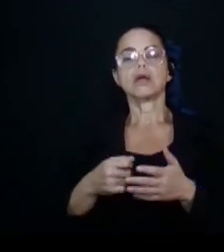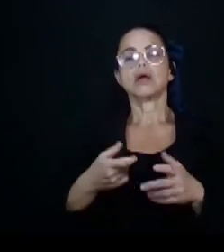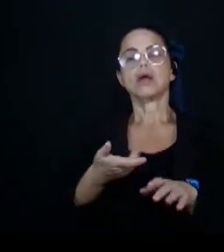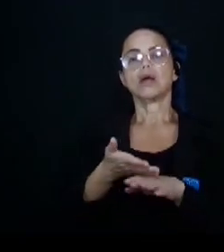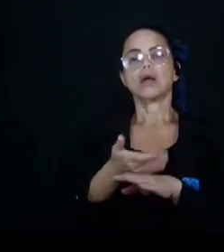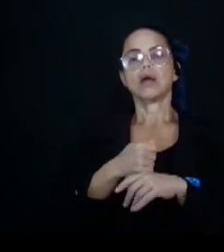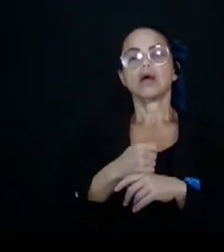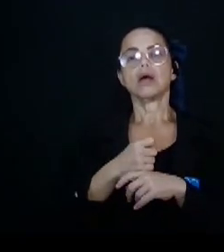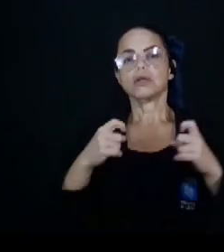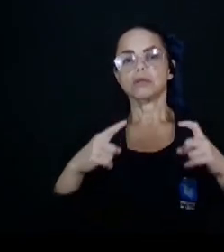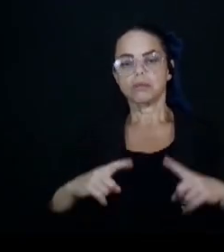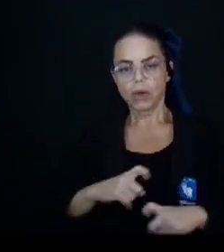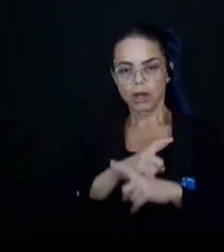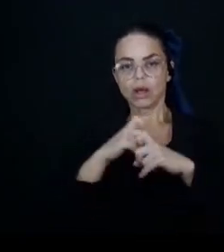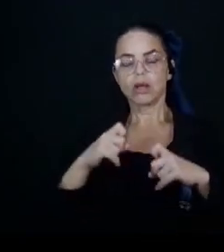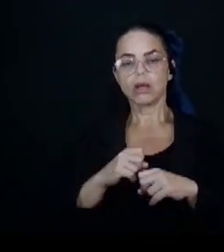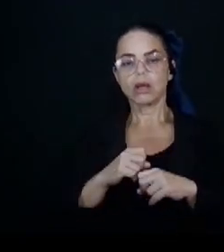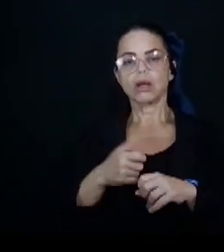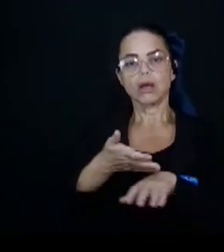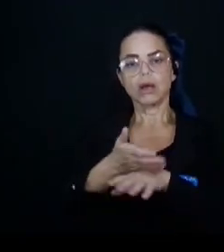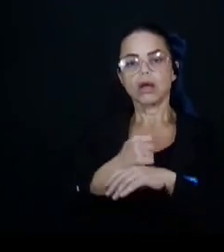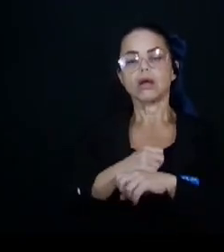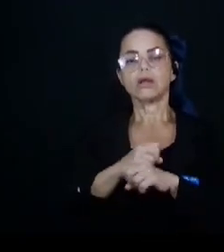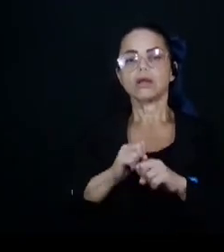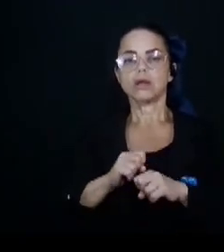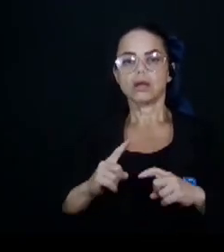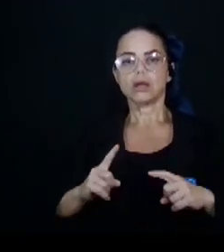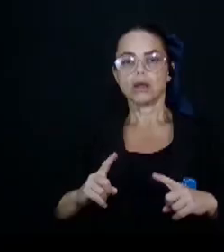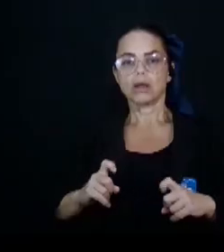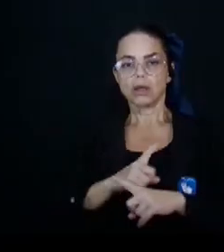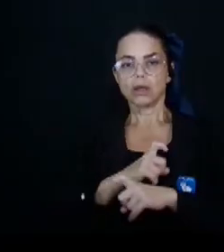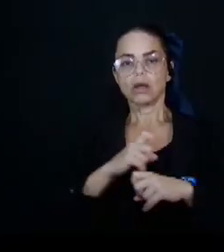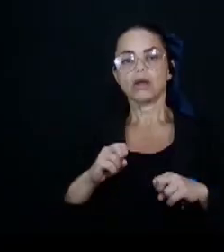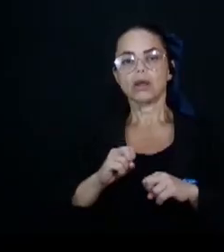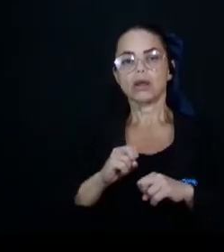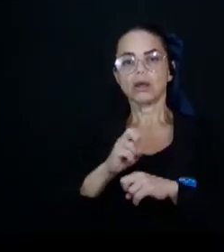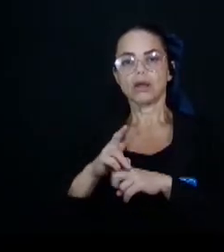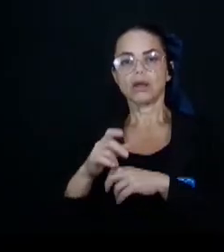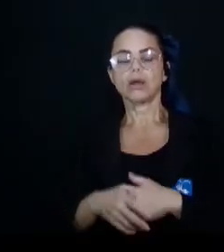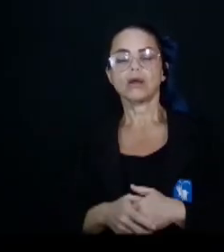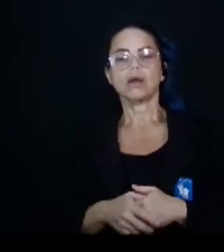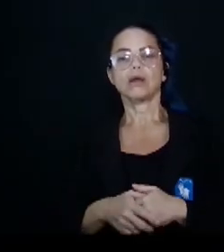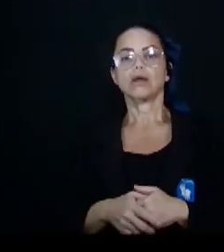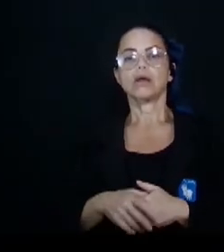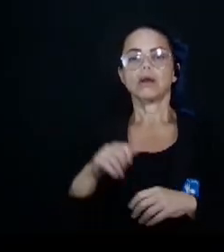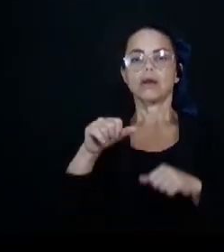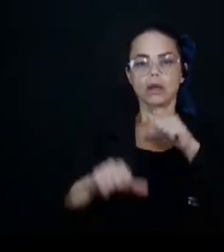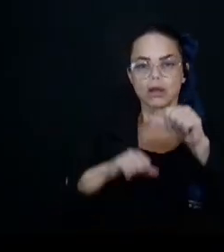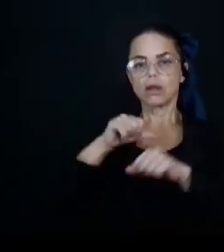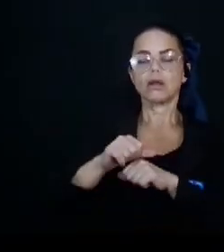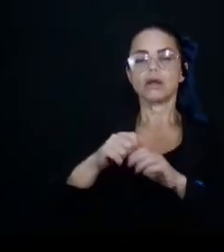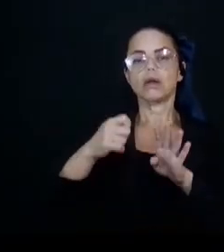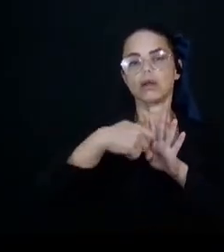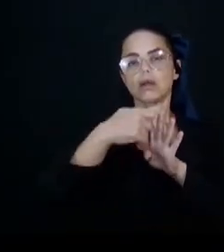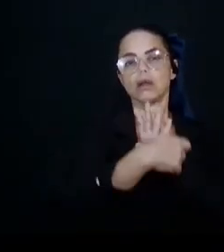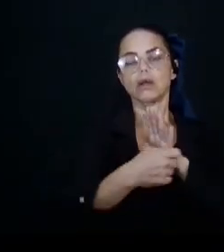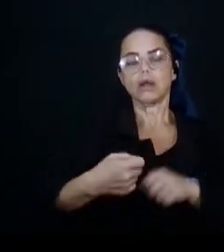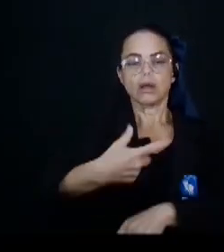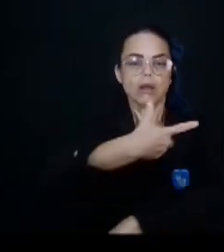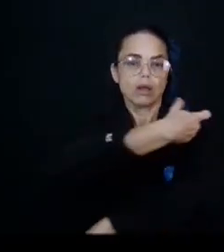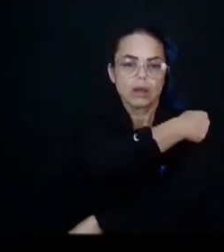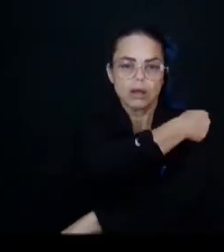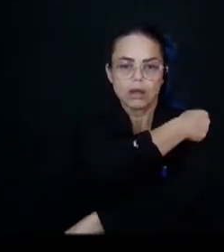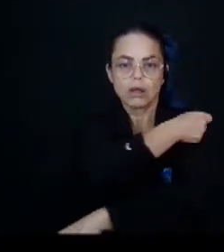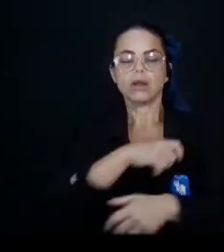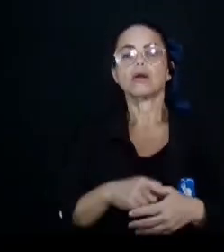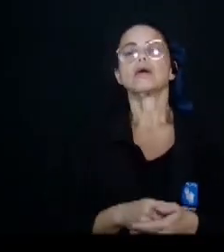à profilaxia, e outra coisa que é feito é a renovação do calendário vacinal desses pacientes. Após o